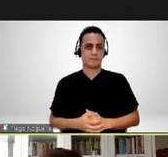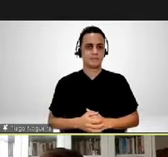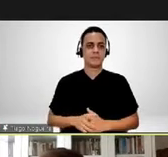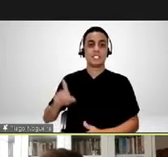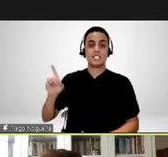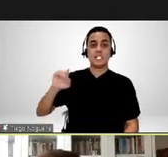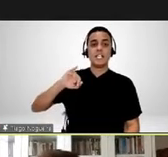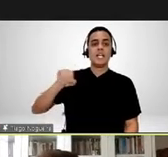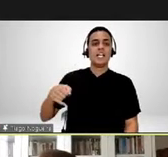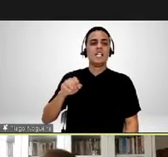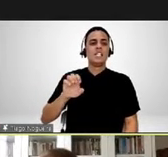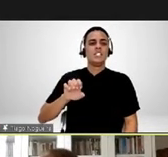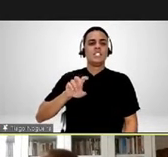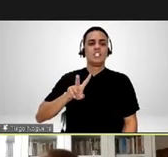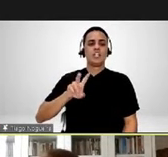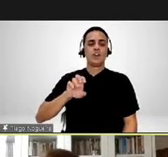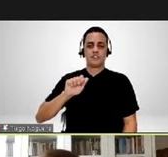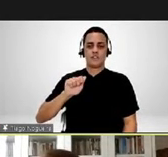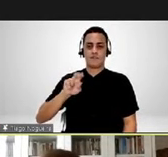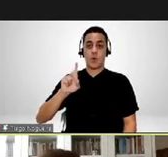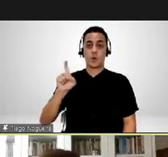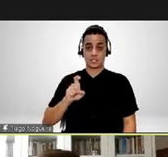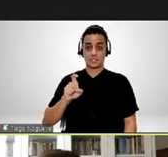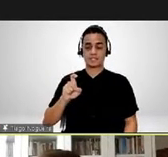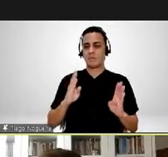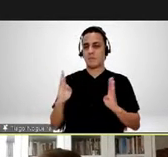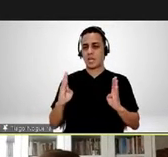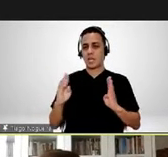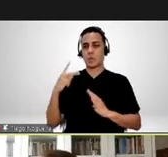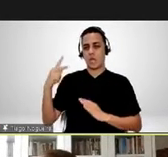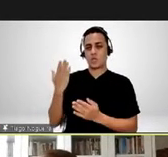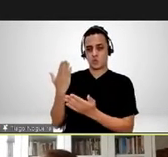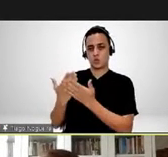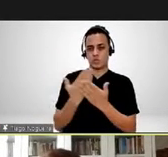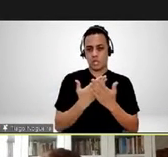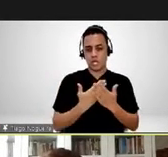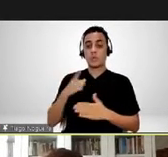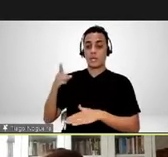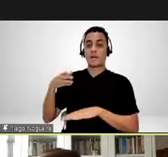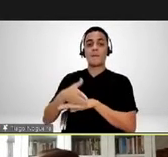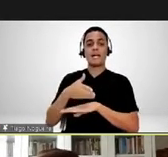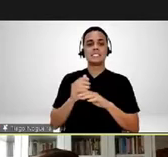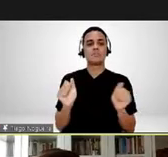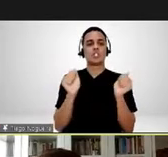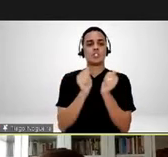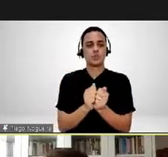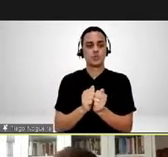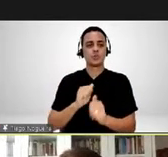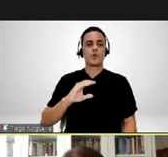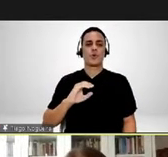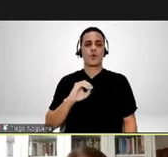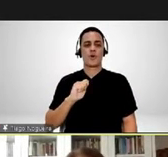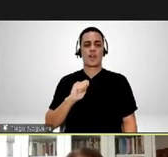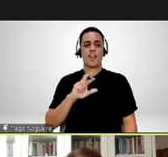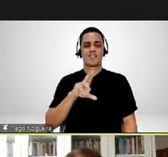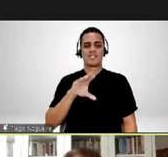César Gevaux, ele, ainda estudante, participa junto com o artista Coraci Coelho Leal,